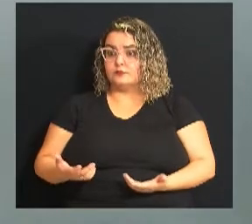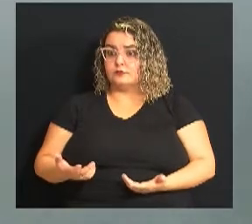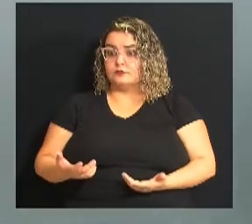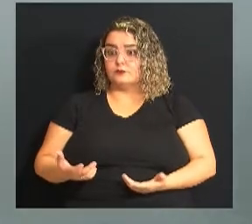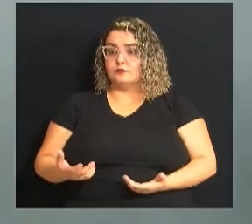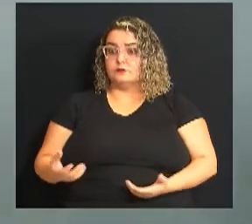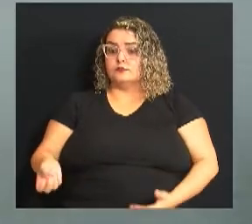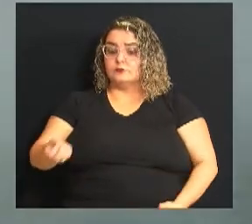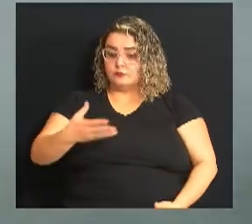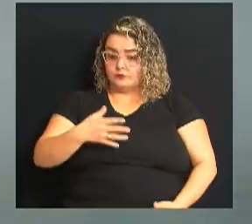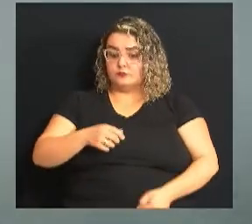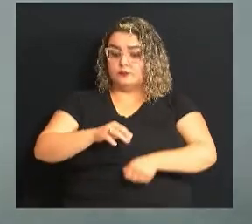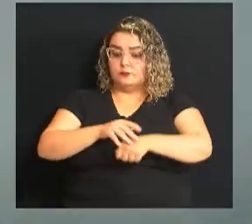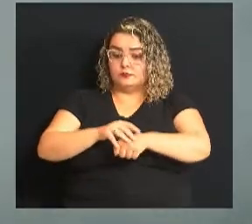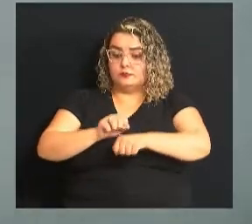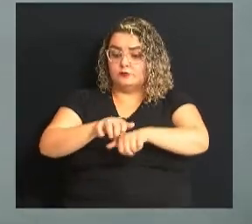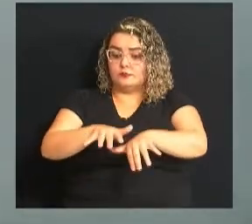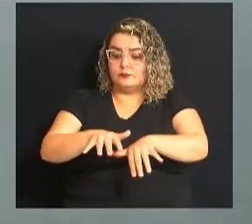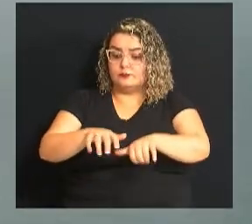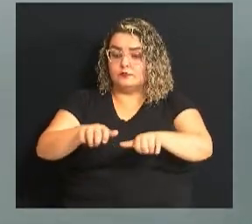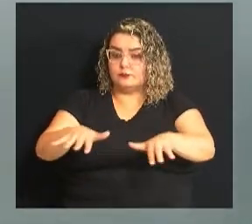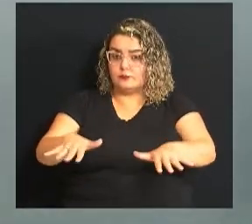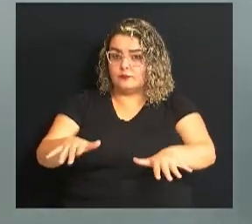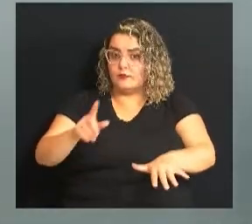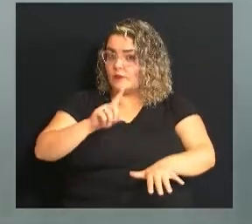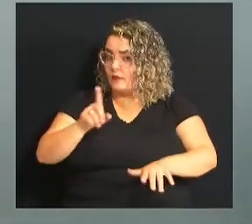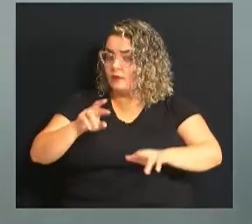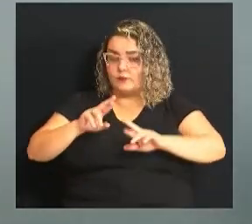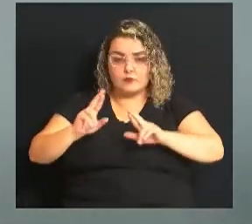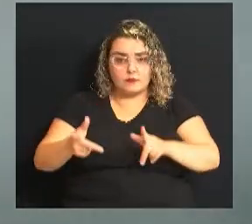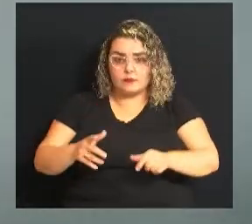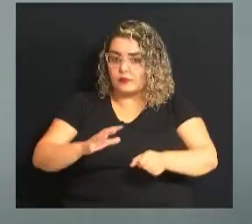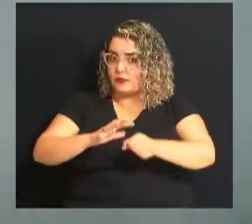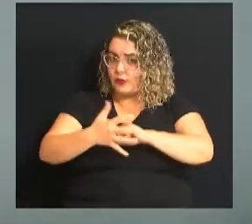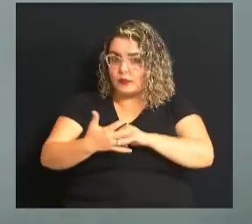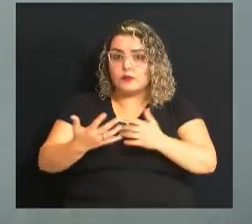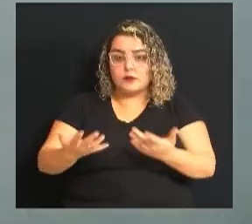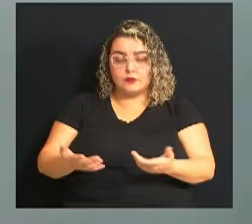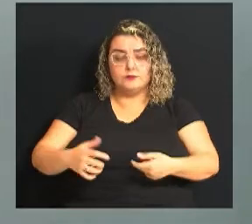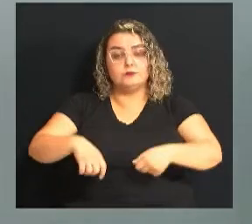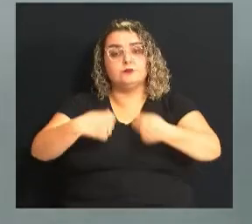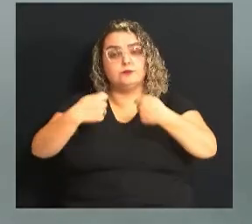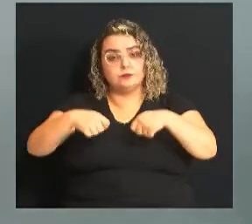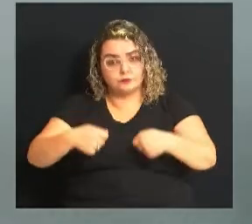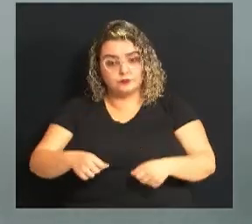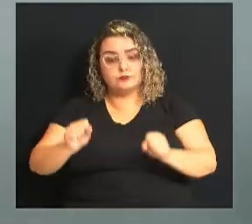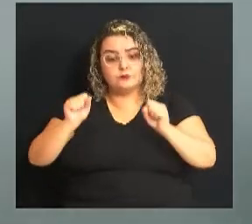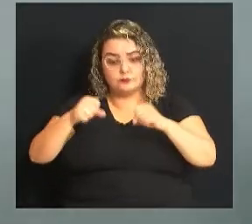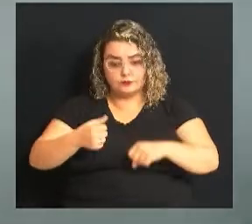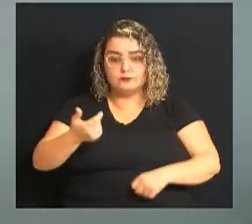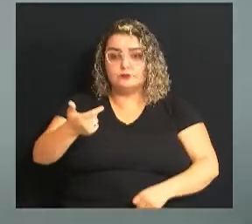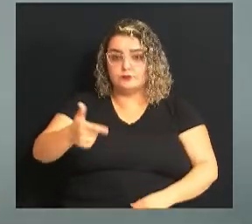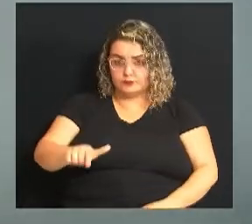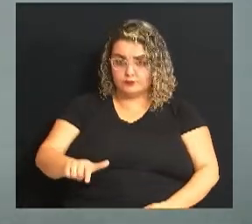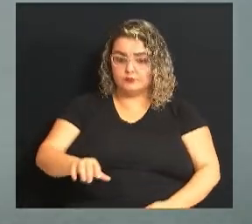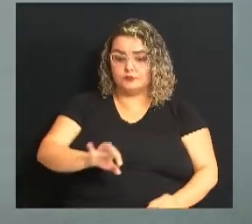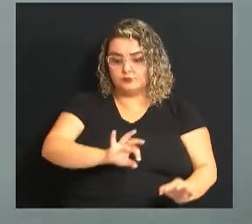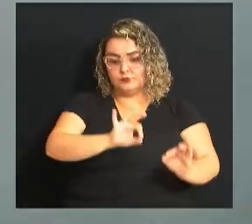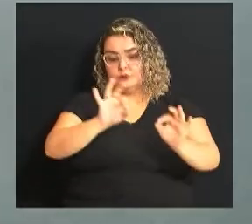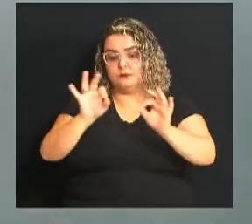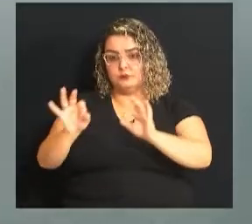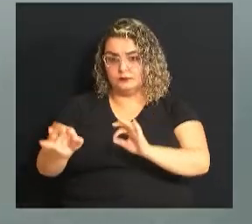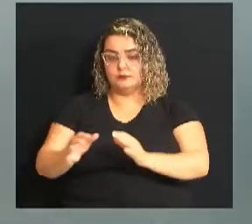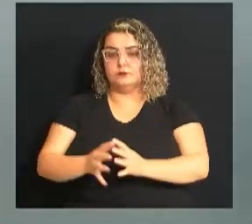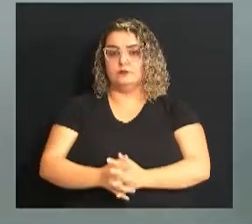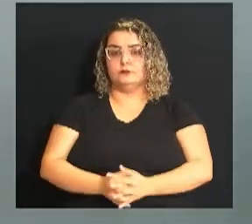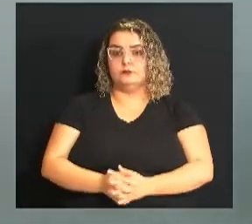novas epidemias. Isso não é diferente do coronavírus, então a gente precisa continuar acompanhando. É